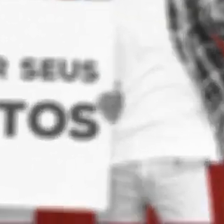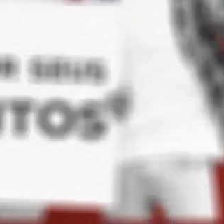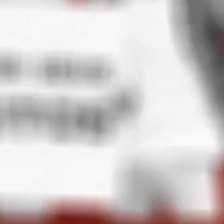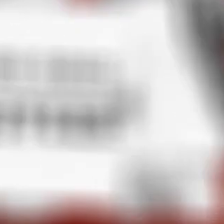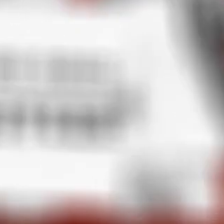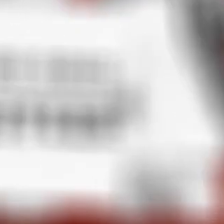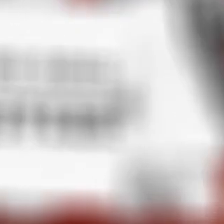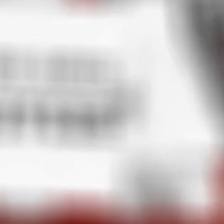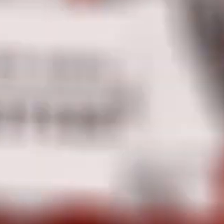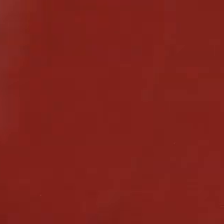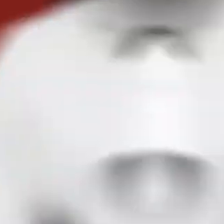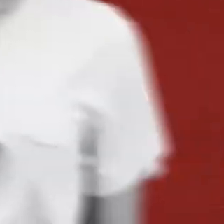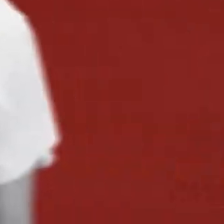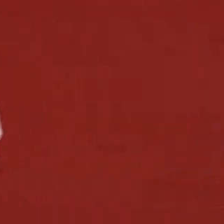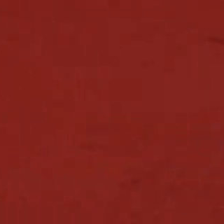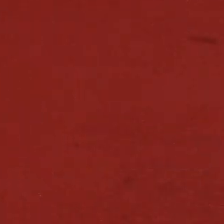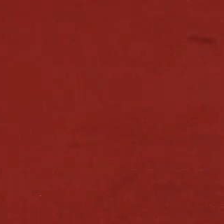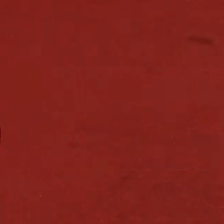0697